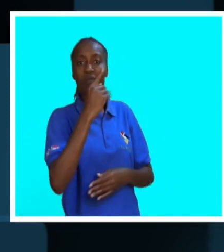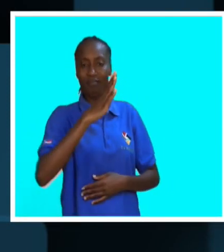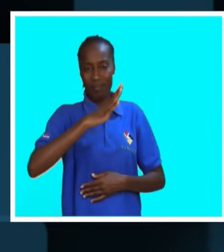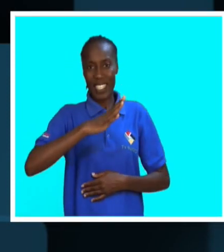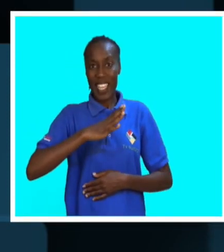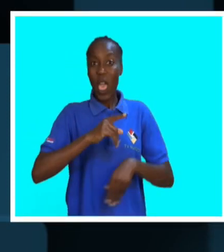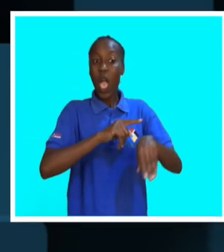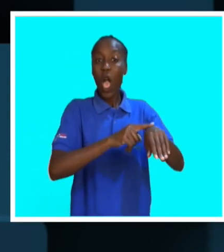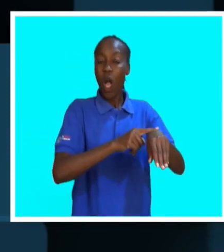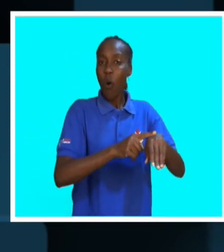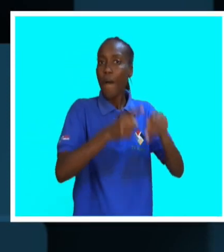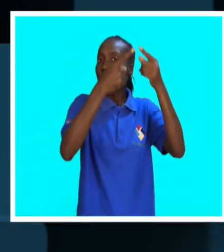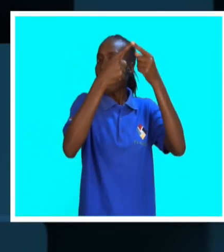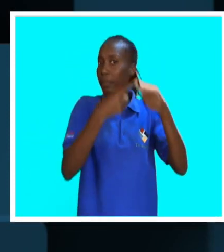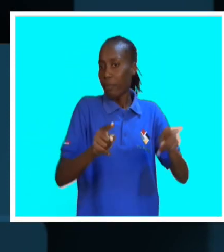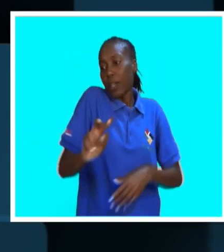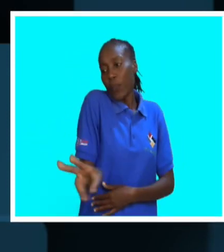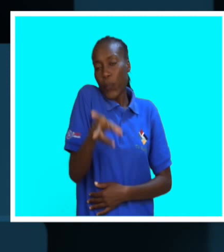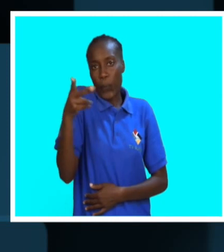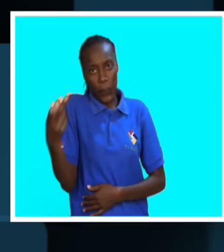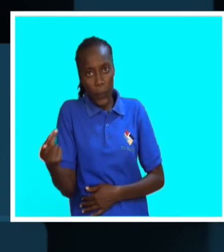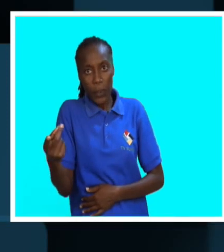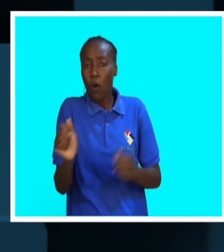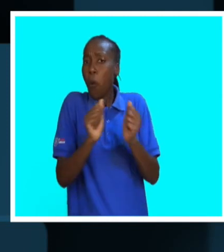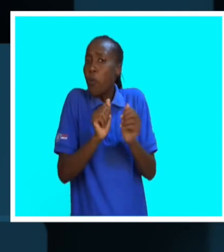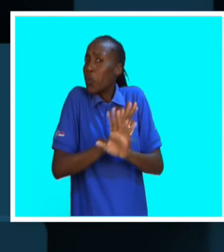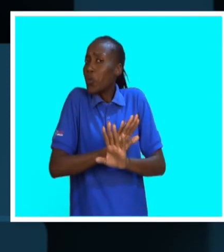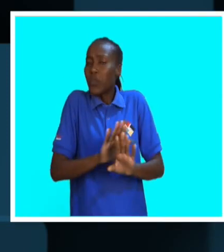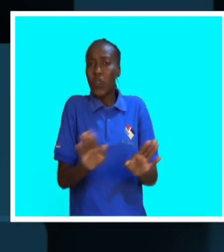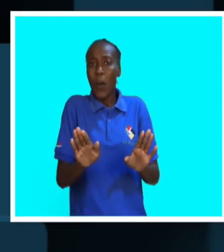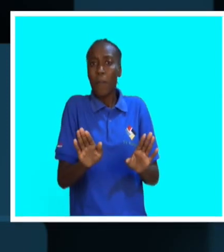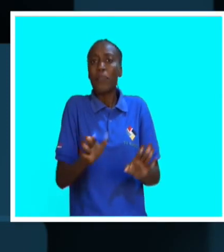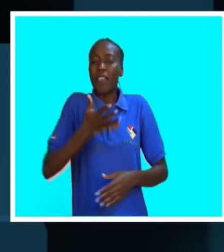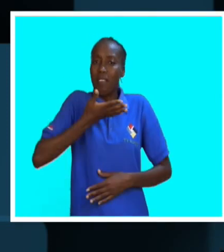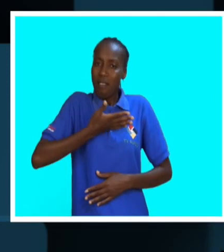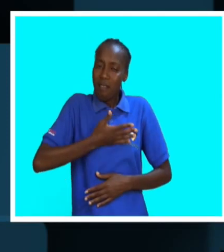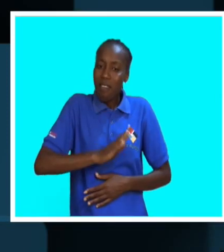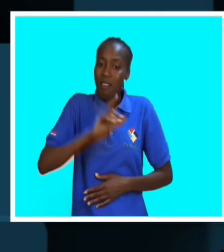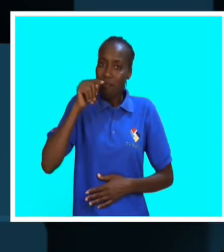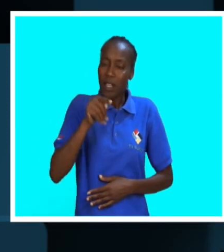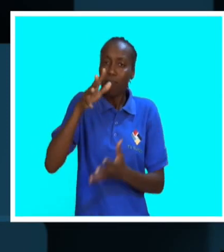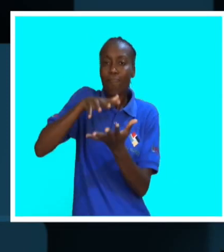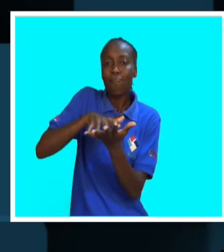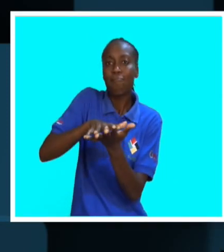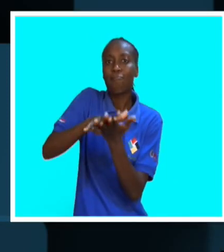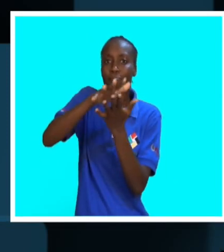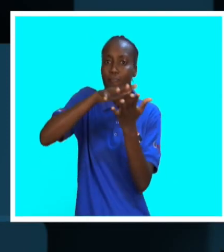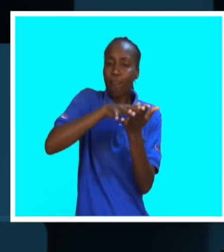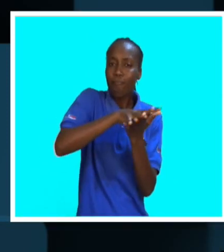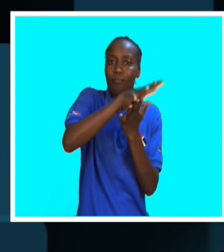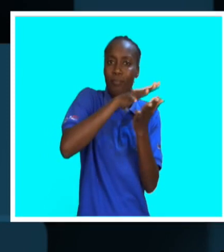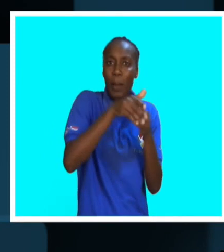pessoa só tem uma cor da pele diferente das outras. E nada mais do que isso. Portanto, são estas coisas que eu